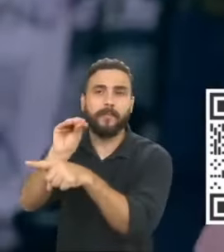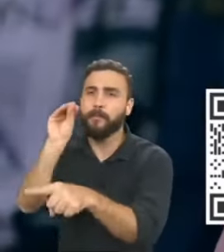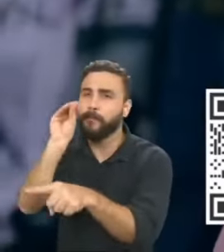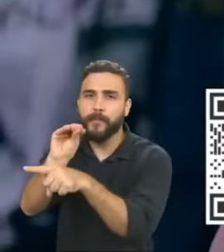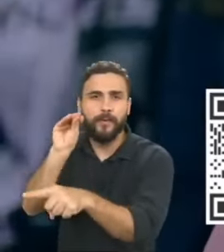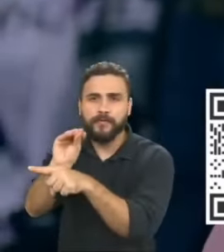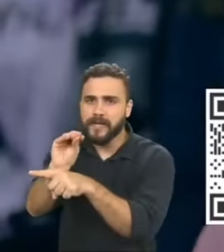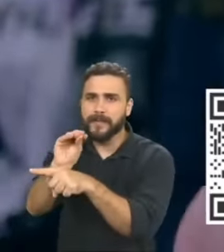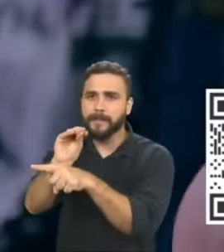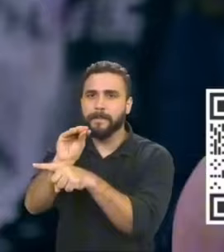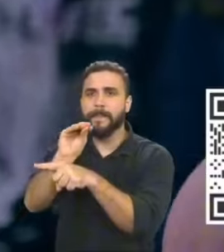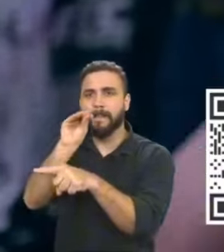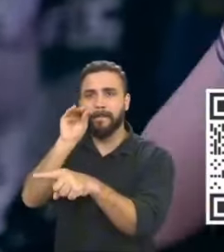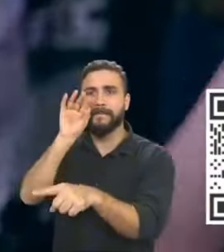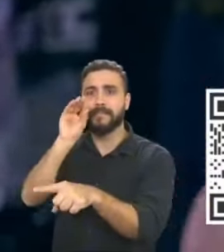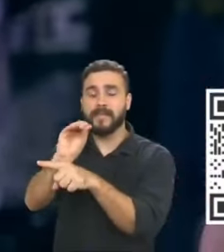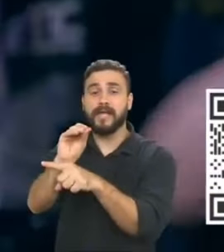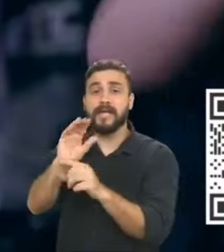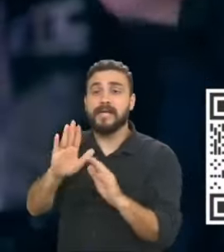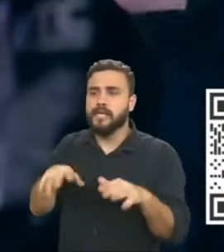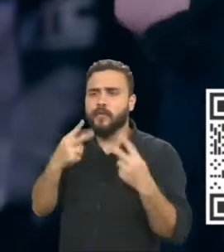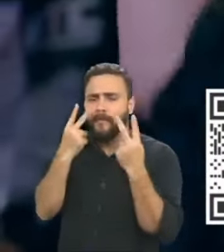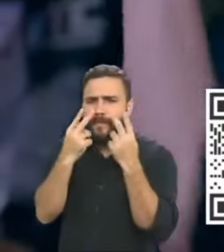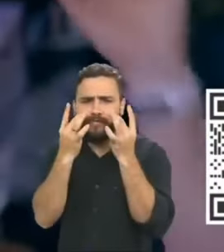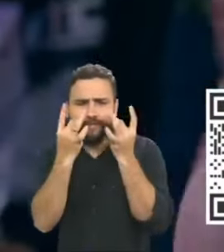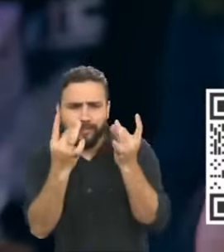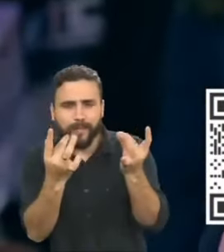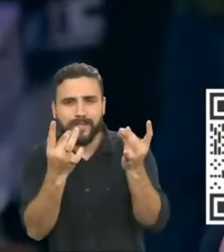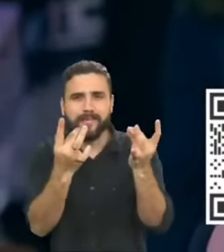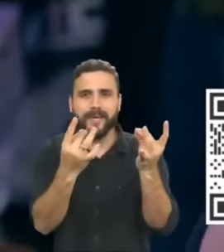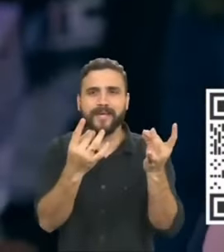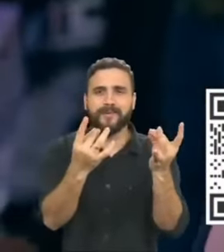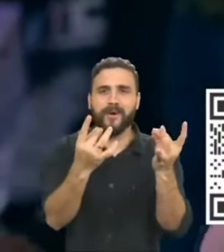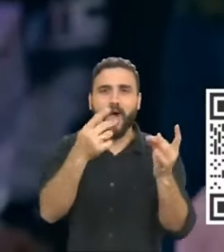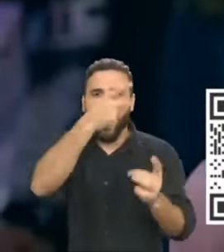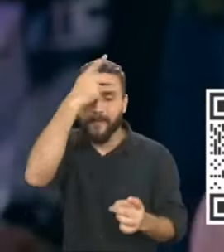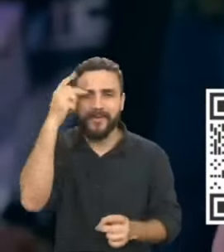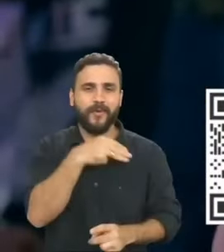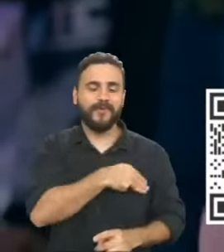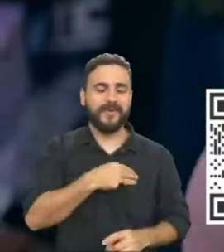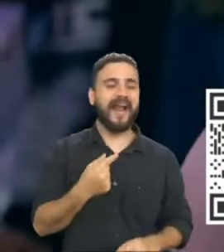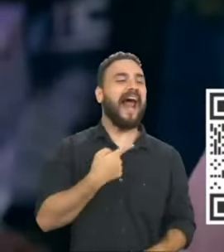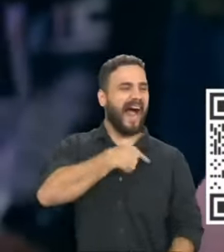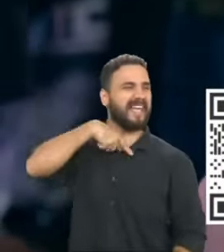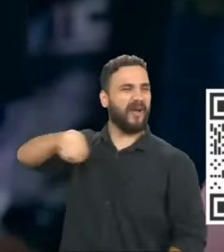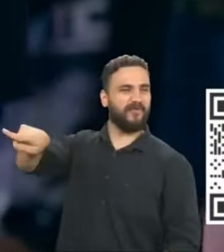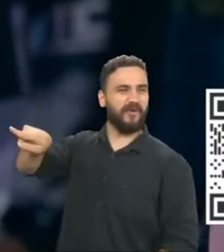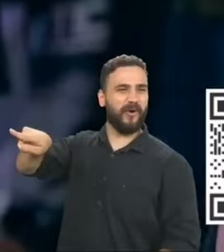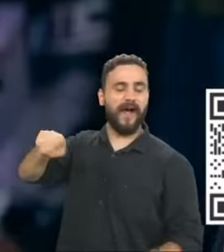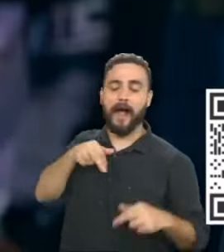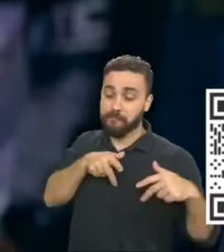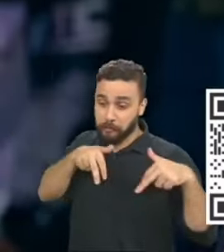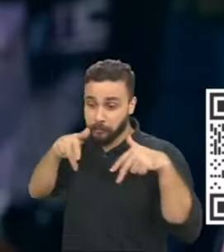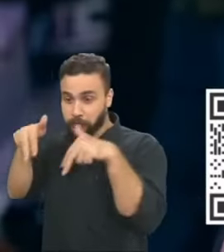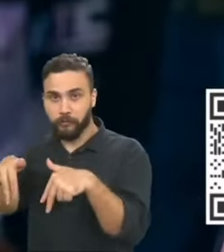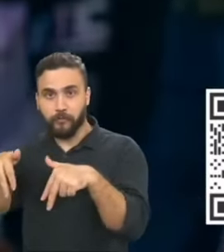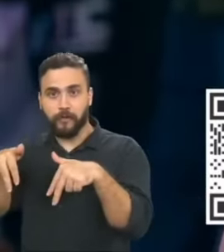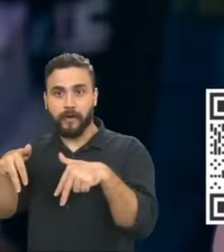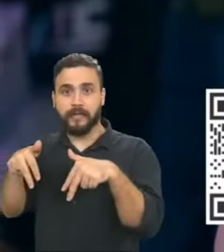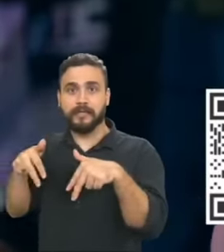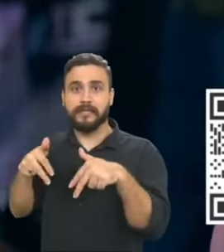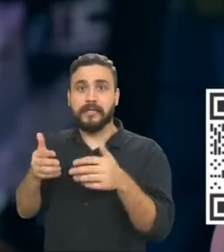romântica do missionário. Eu vejo na Europa, ah, eu vou vir, não sei o quê, aí não tem dinheiro, não sei o quê, vou embora. Jesus mudou de